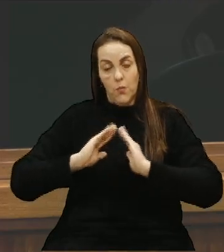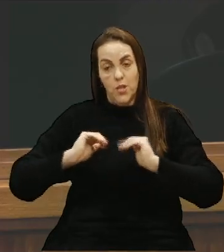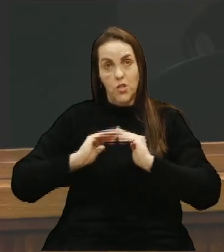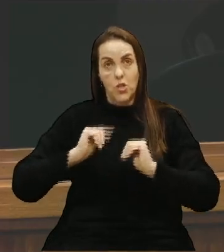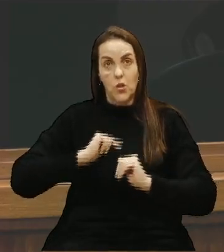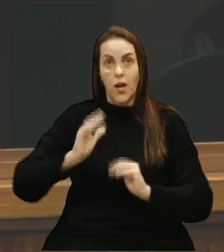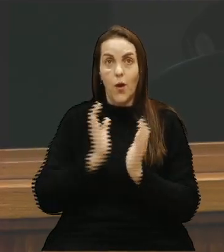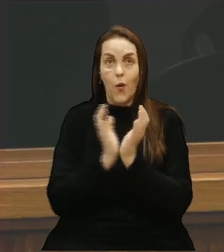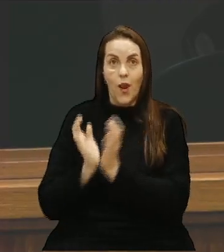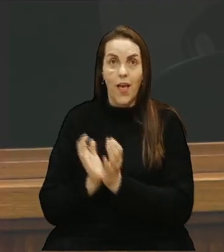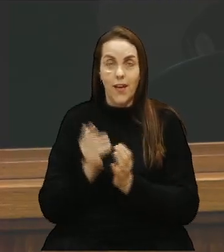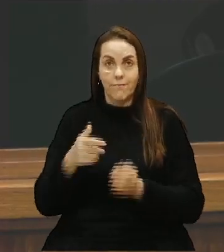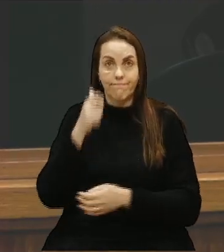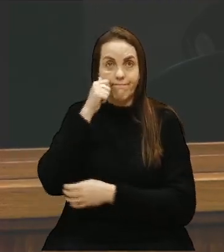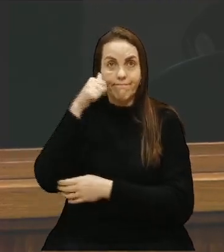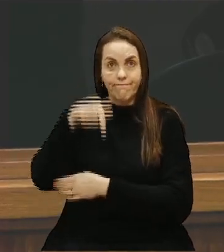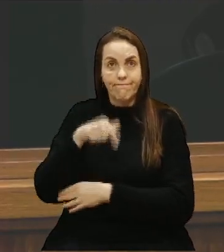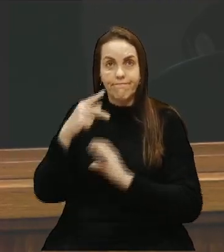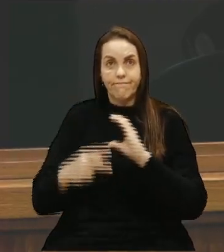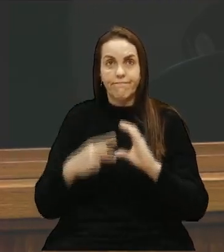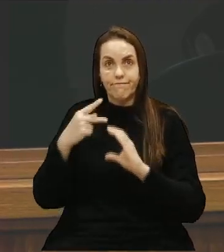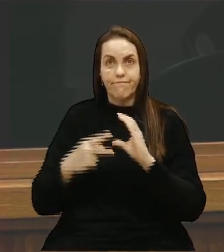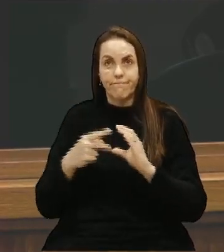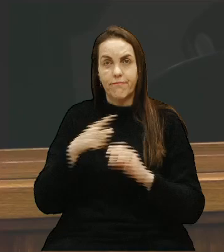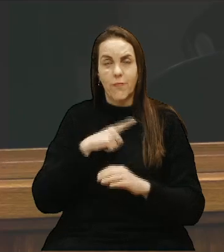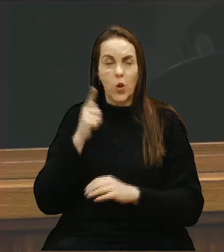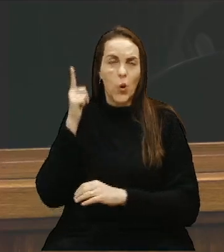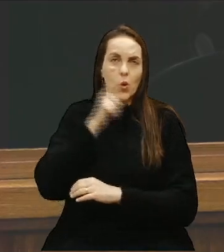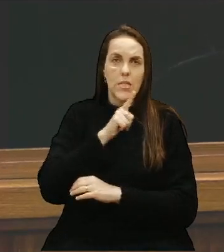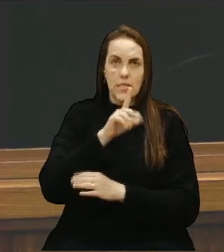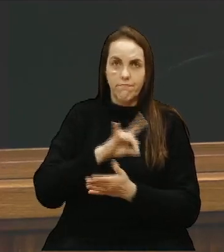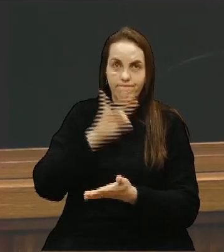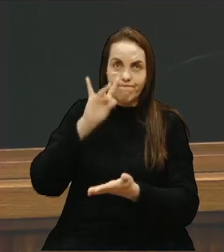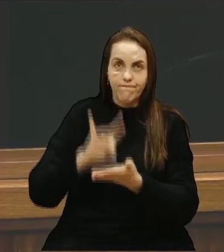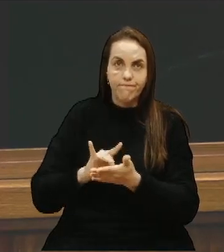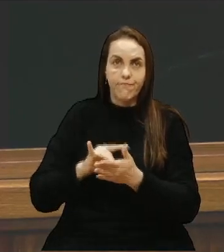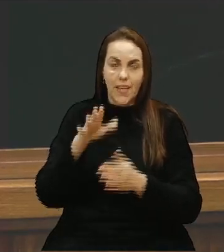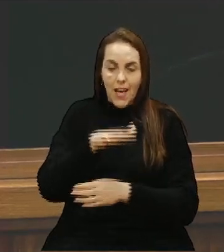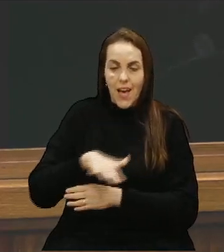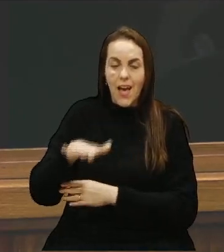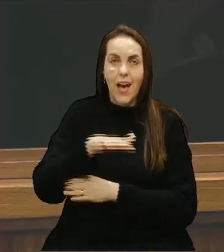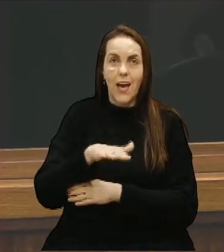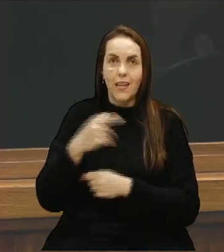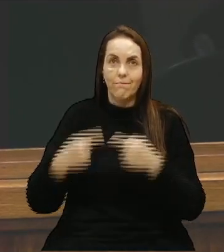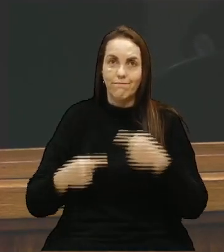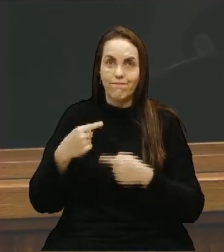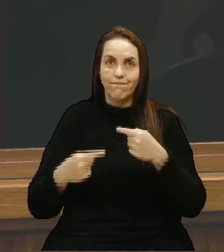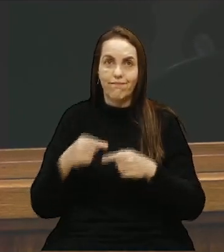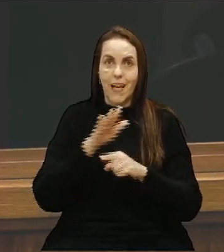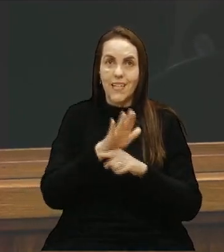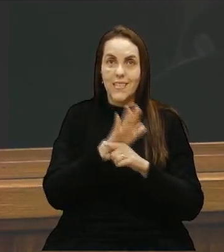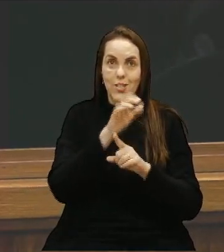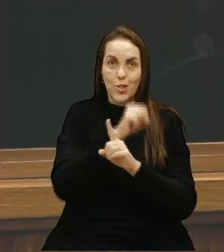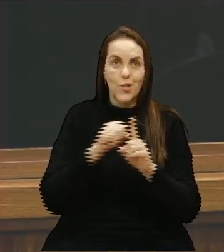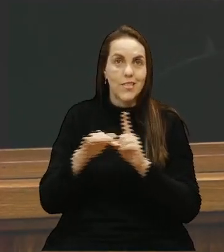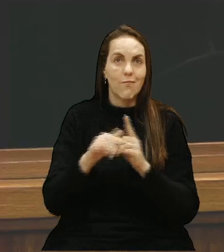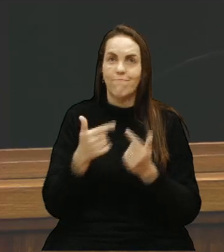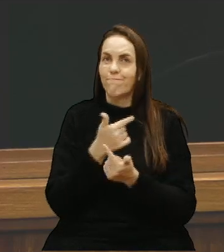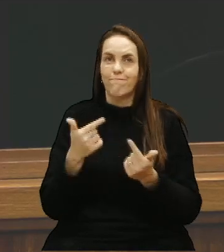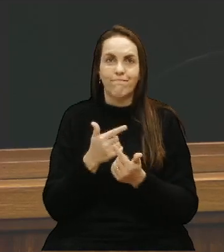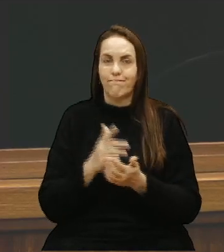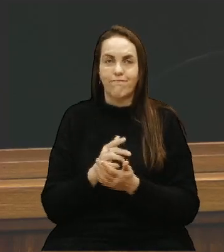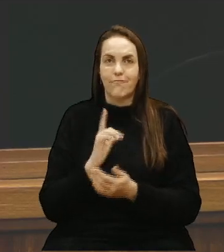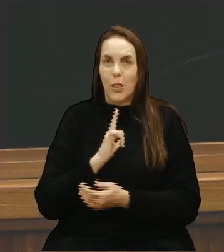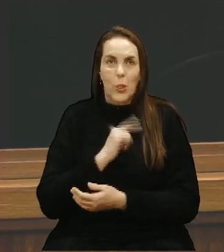para que nós, aqui nessa casa, oficializemos um espaço onde a gente possa debater sobre assistência social. Hoje não tem, não existe.